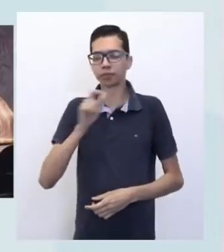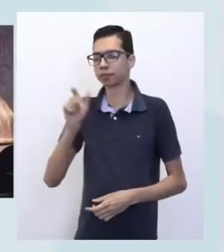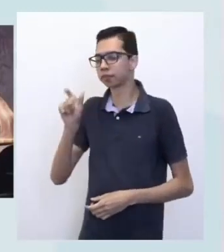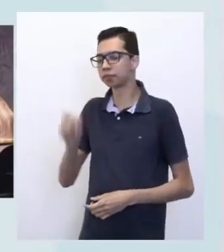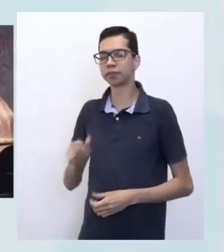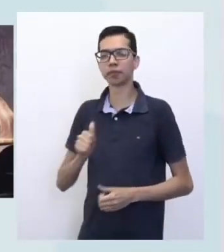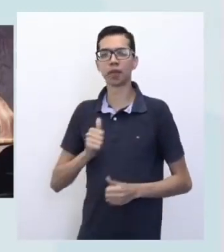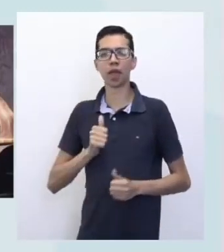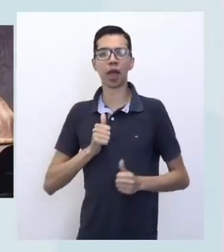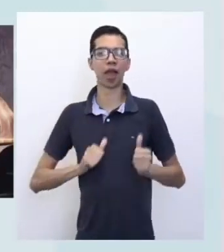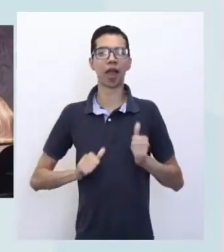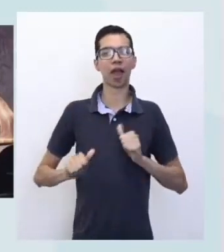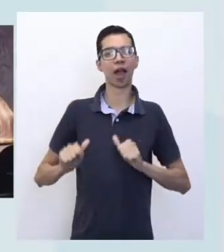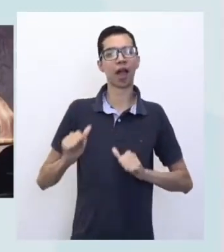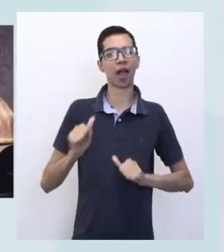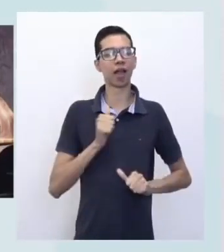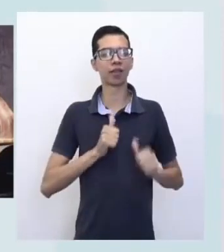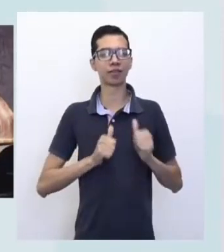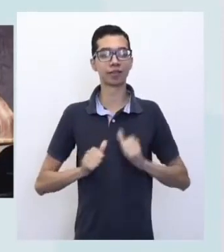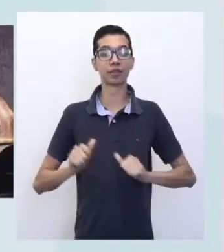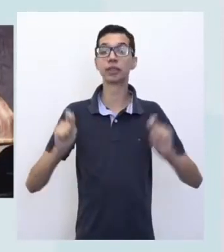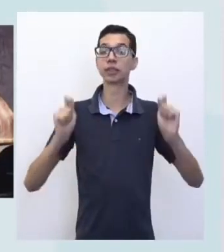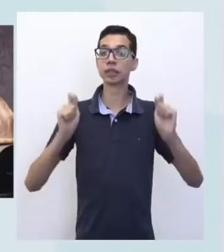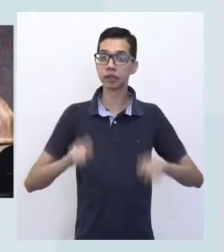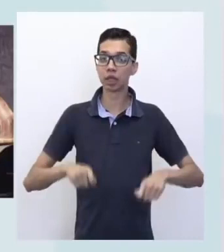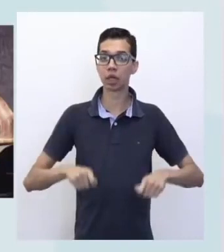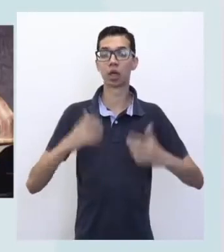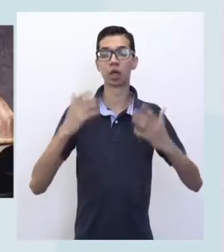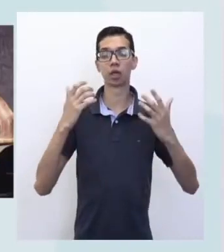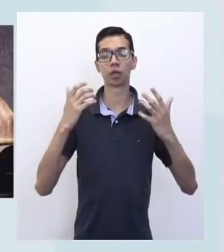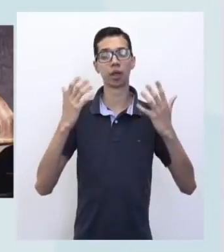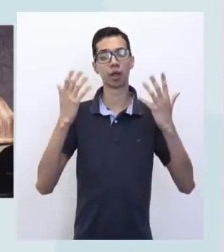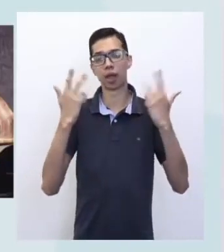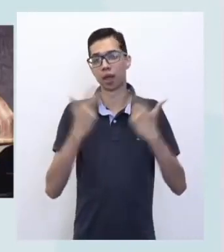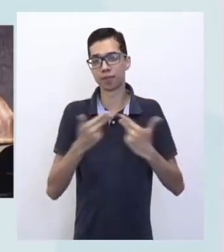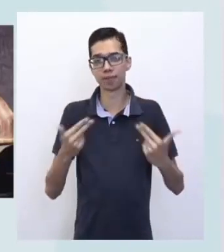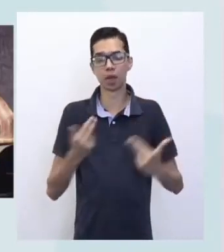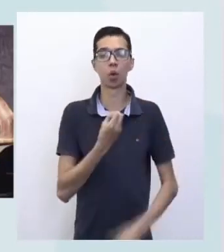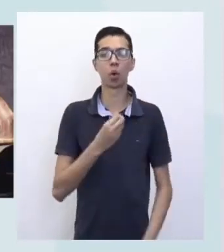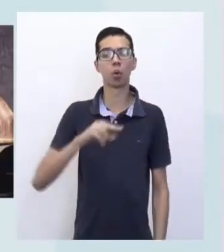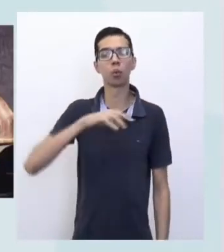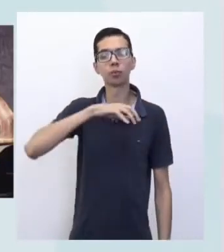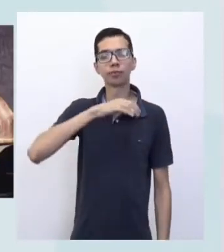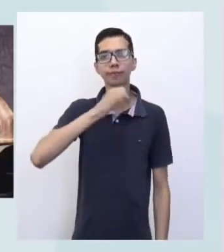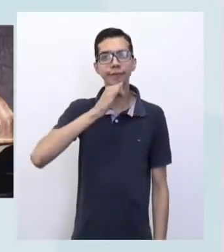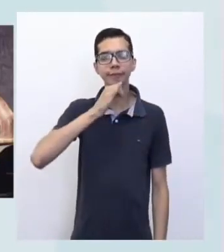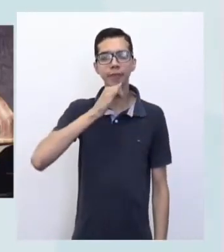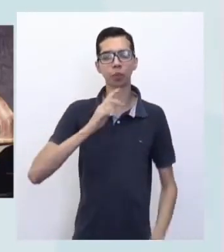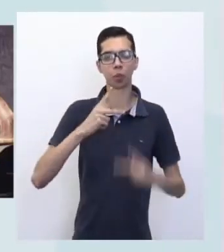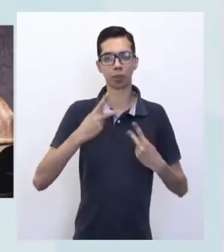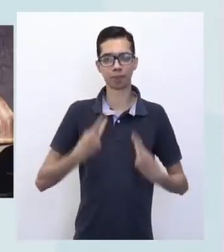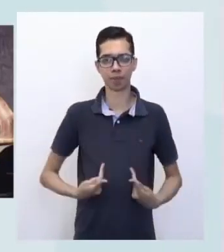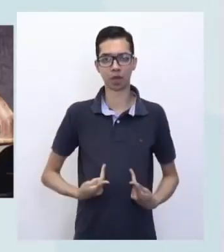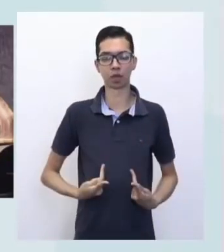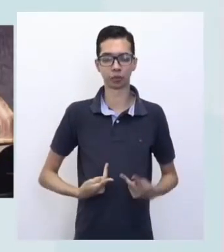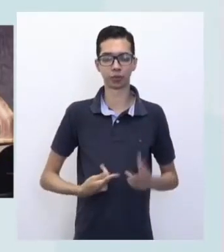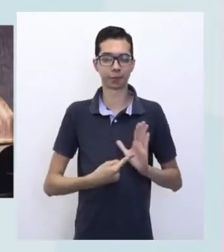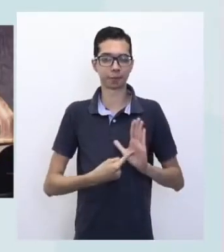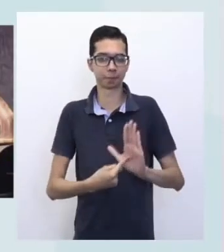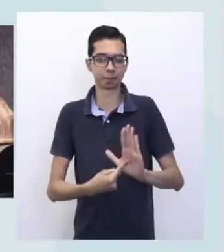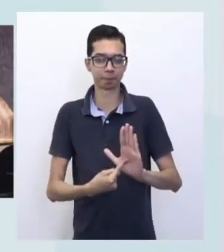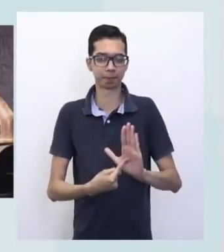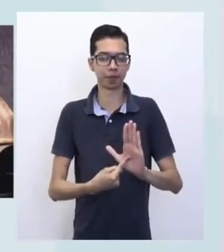podem representar a figura humana ou animal sendo dramaticamente animado diante de um público. Ó, a palavra dramaticamente, mas não é que é um